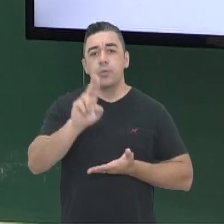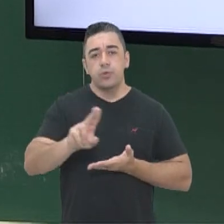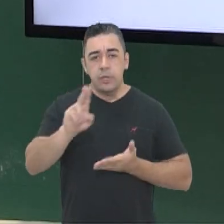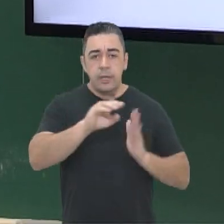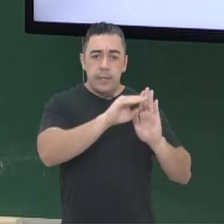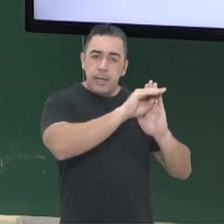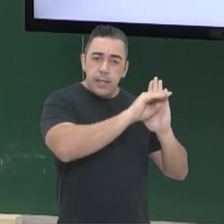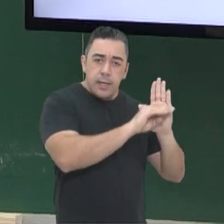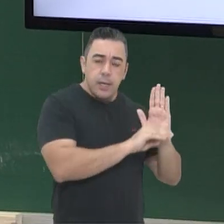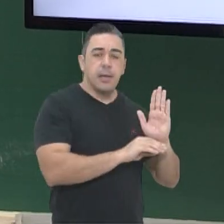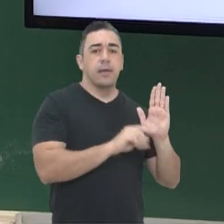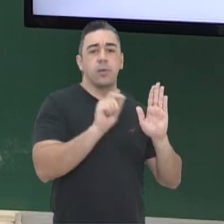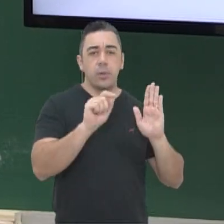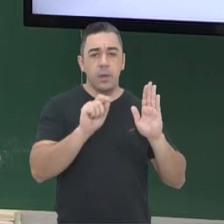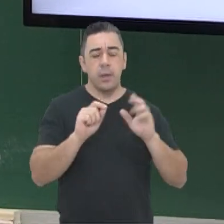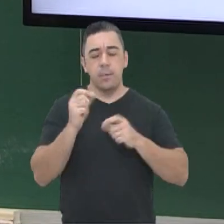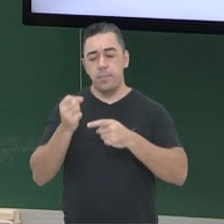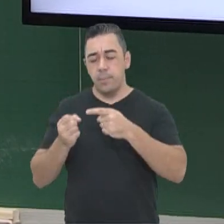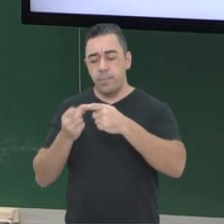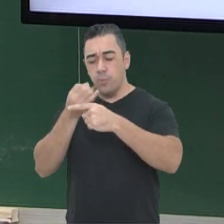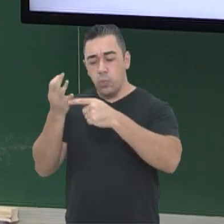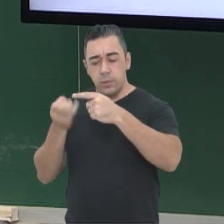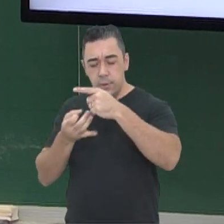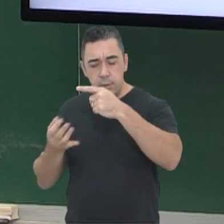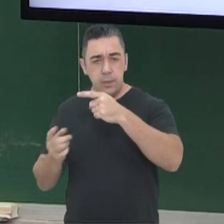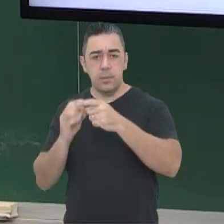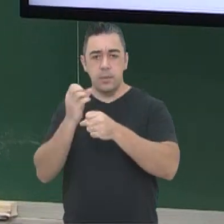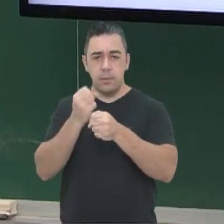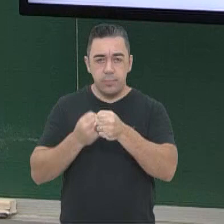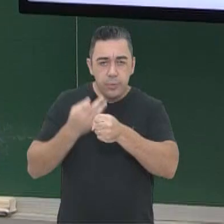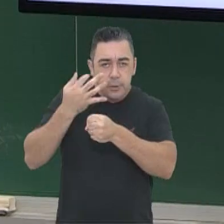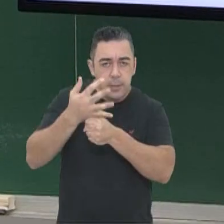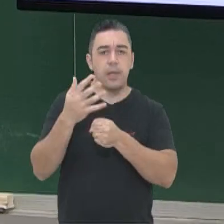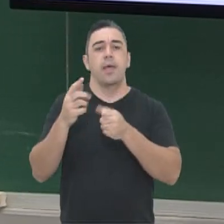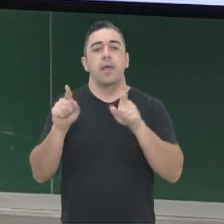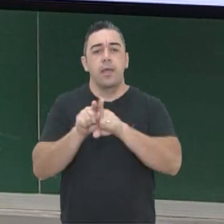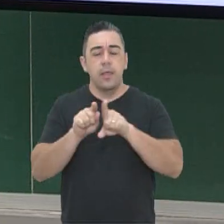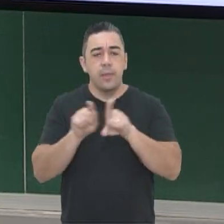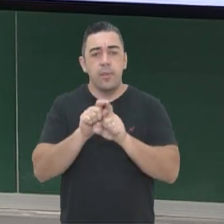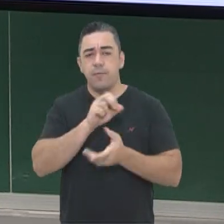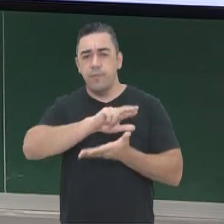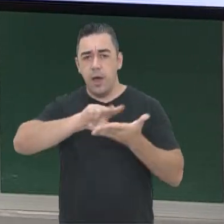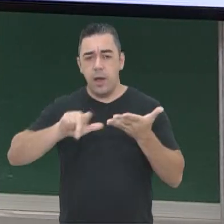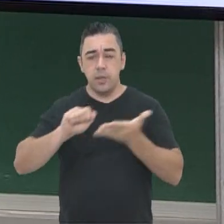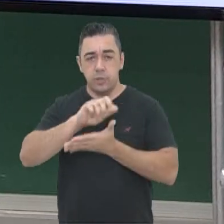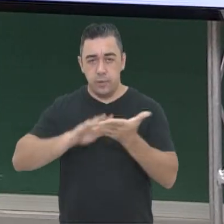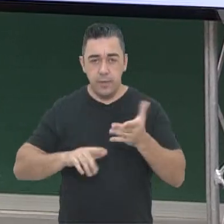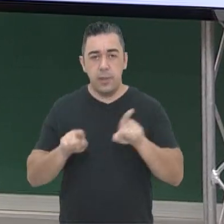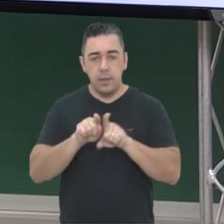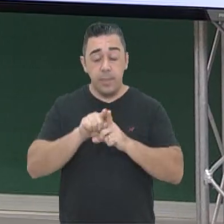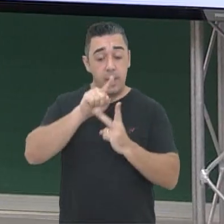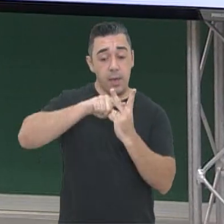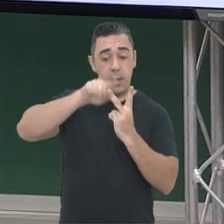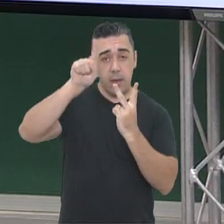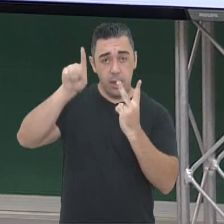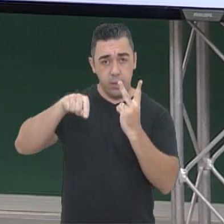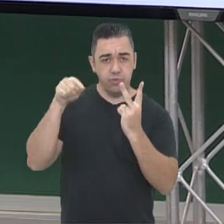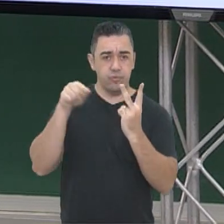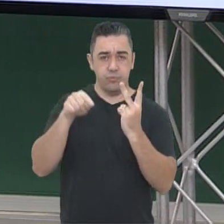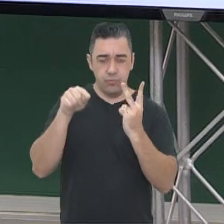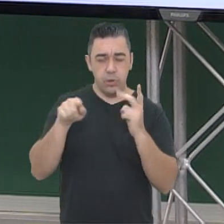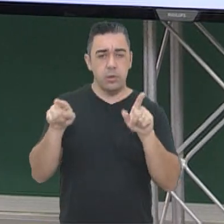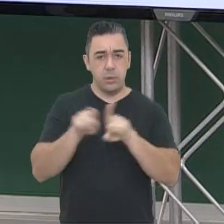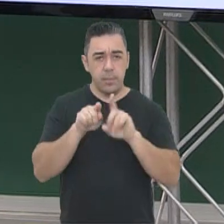utilizar as propriedades das potências, utilizamos em vários exercícios, também trabalhamos com a propriedade dos radicais,